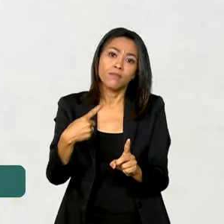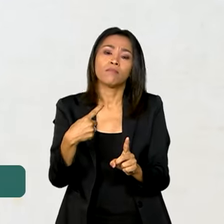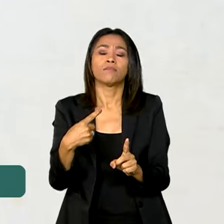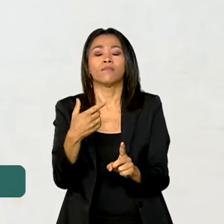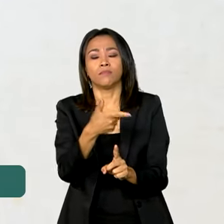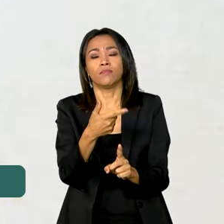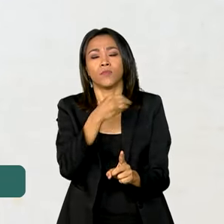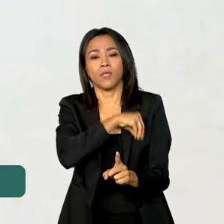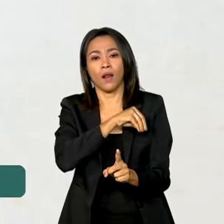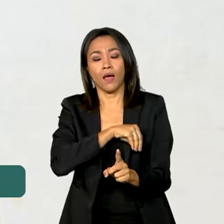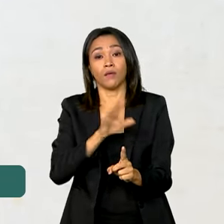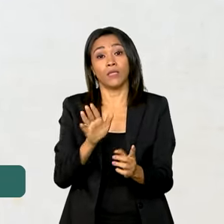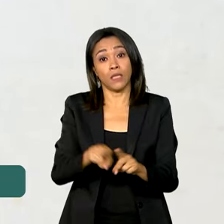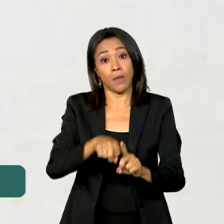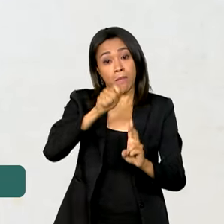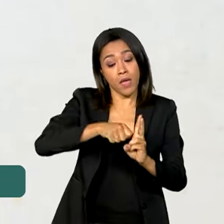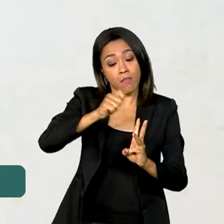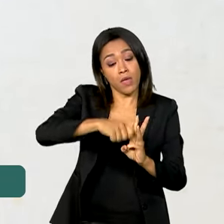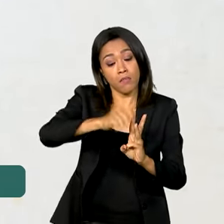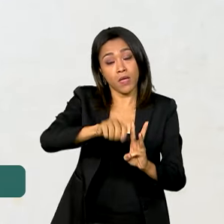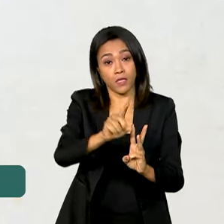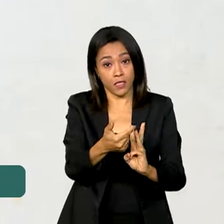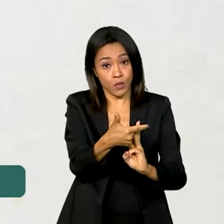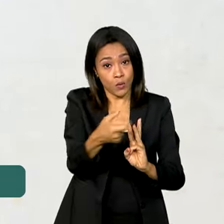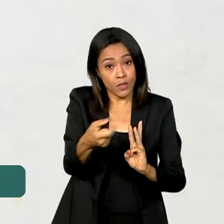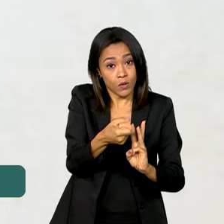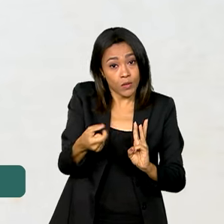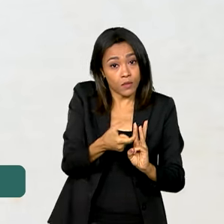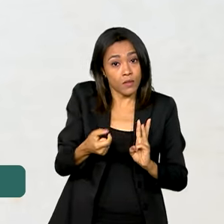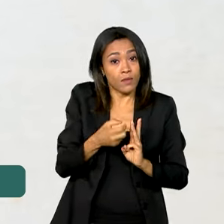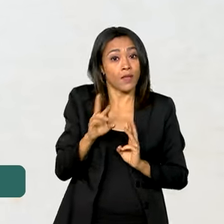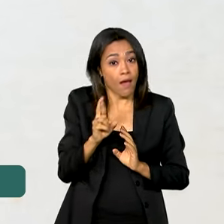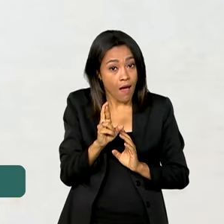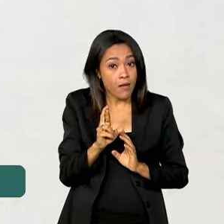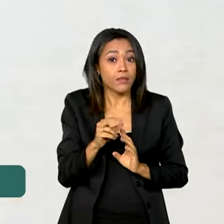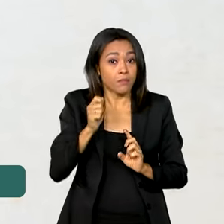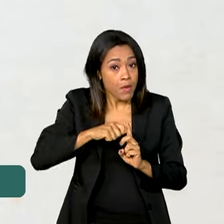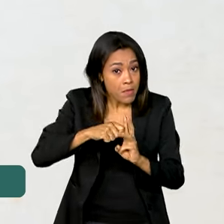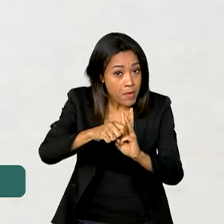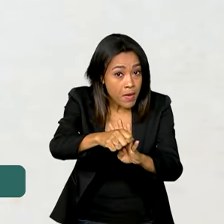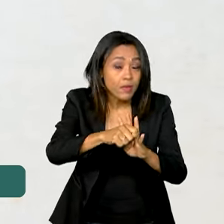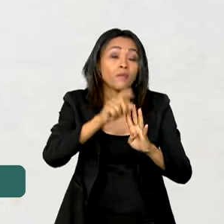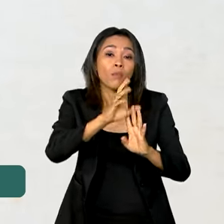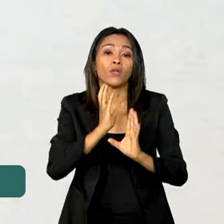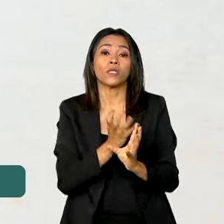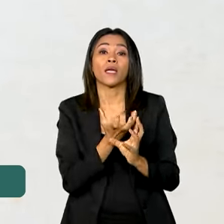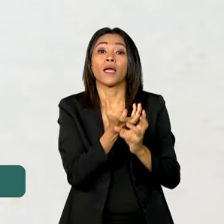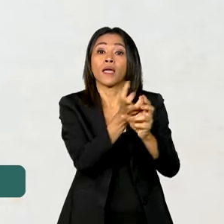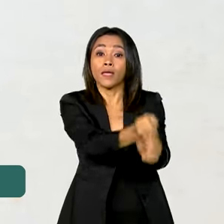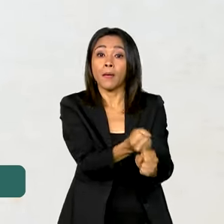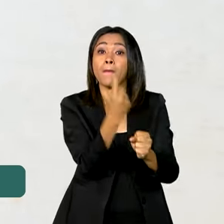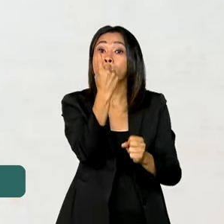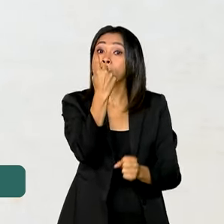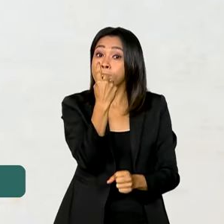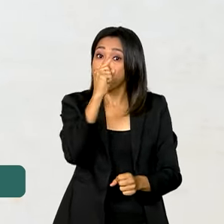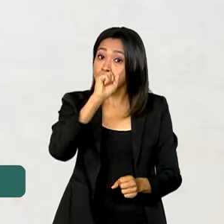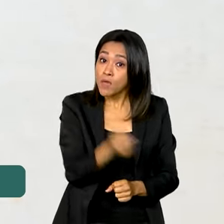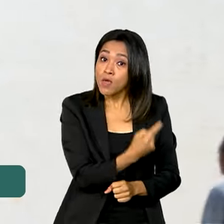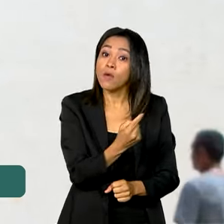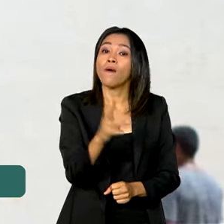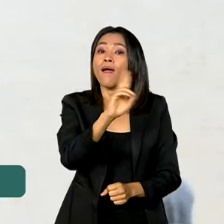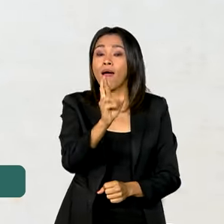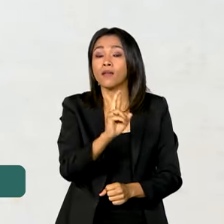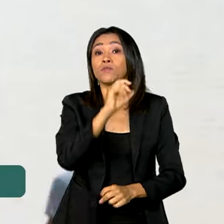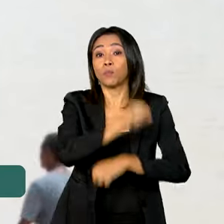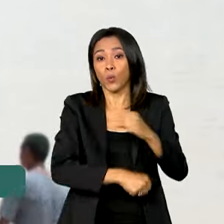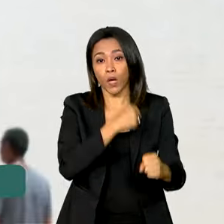parcelas mensais de R$ 200 todo mês, esse estudante ele pode receber um valor de R$ 1.000 por ano se ele for aprovado naquele